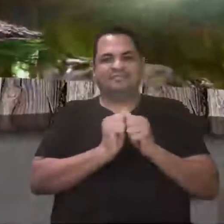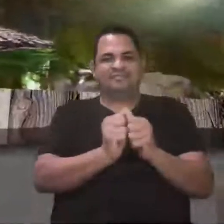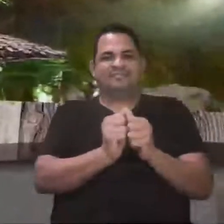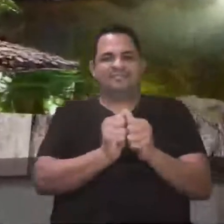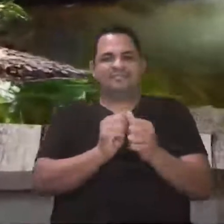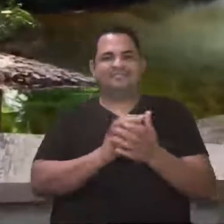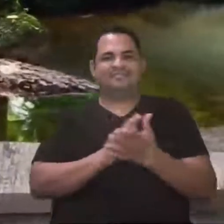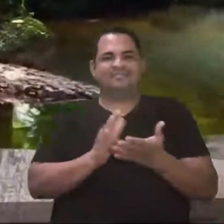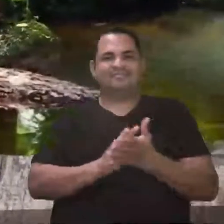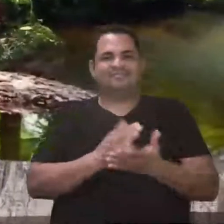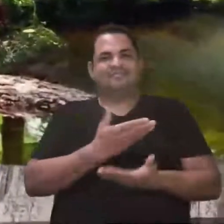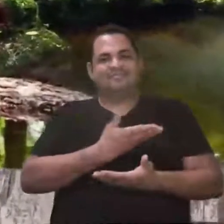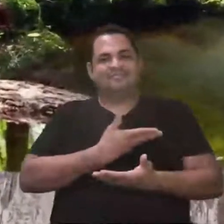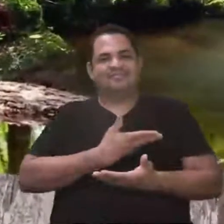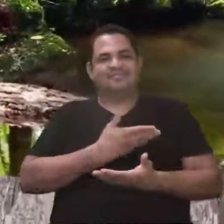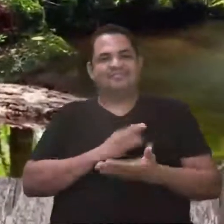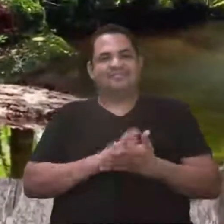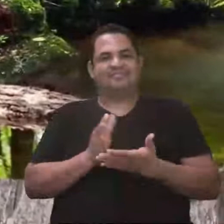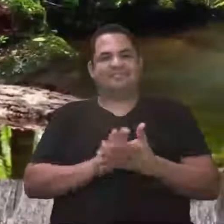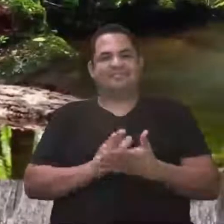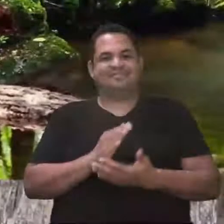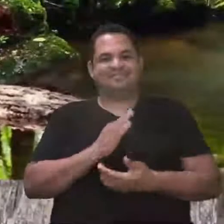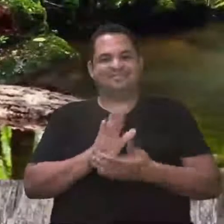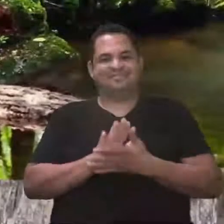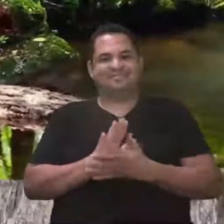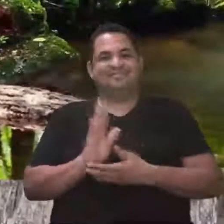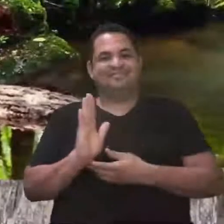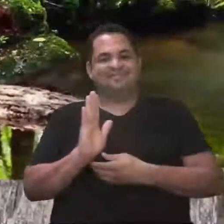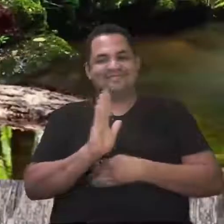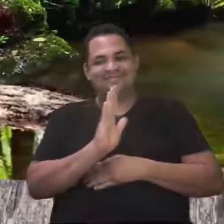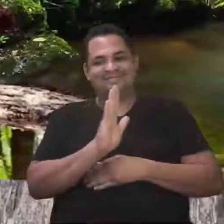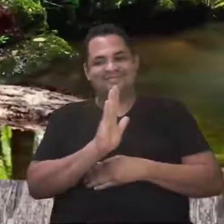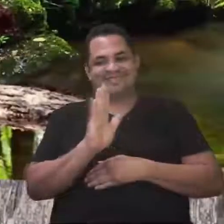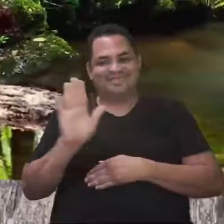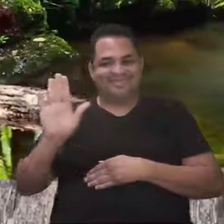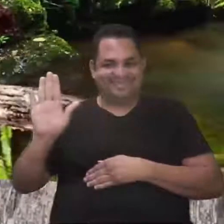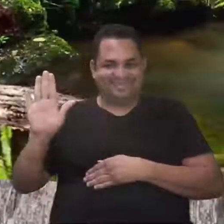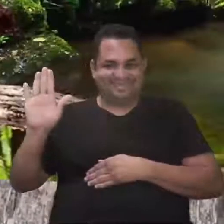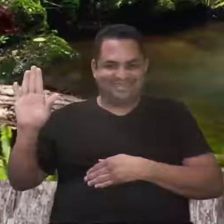com o nosso colega, parceiro, toca aqui, ó, peraí,